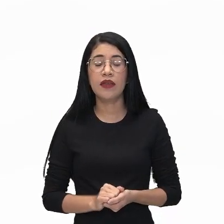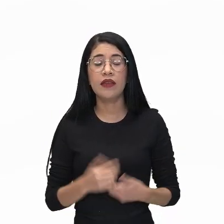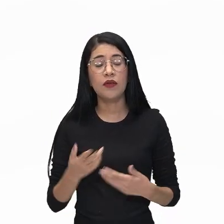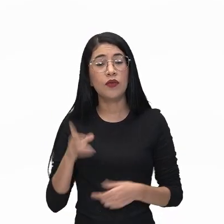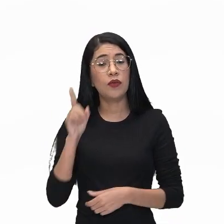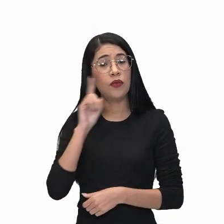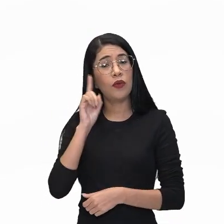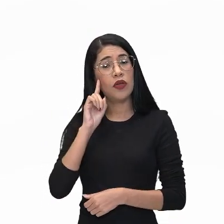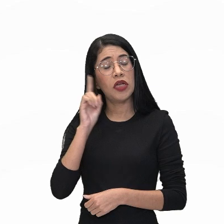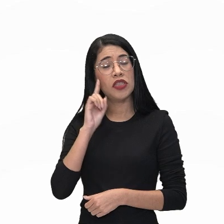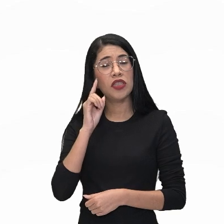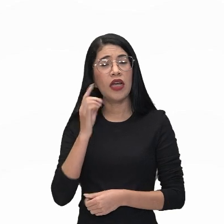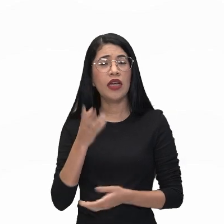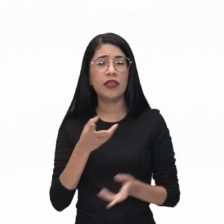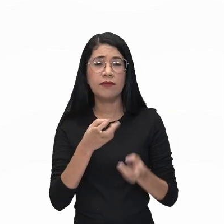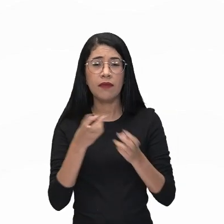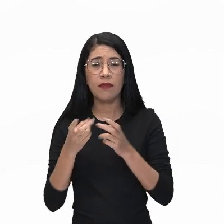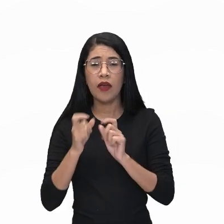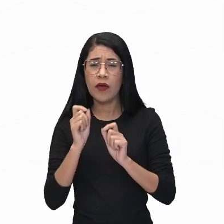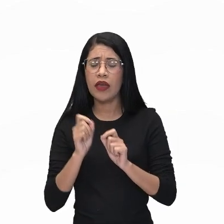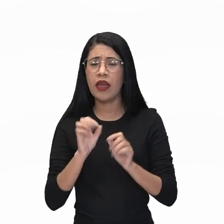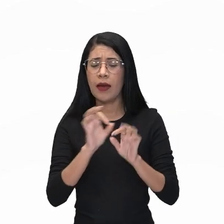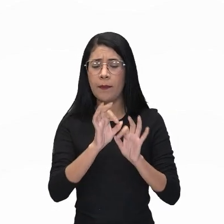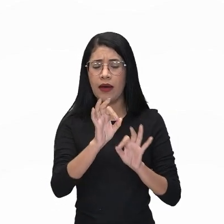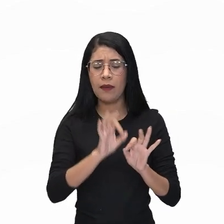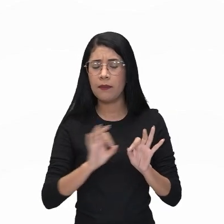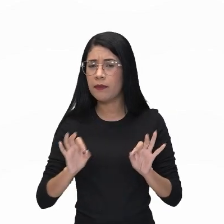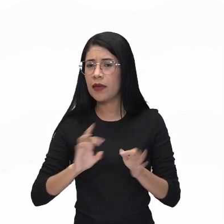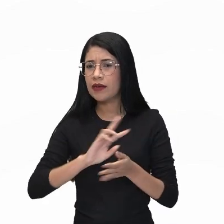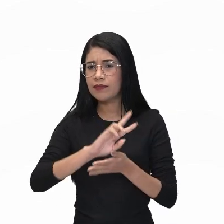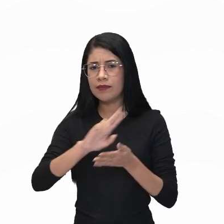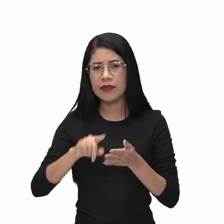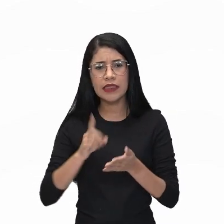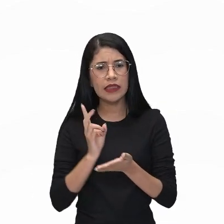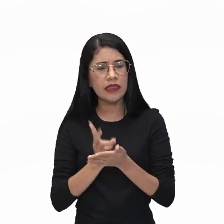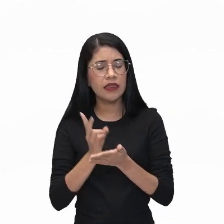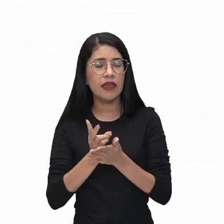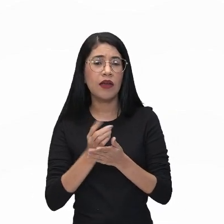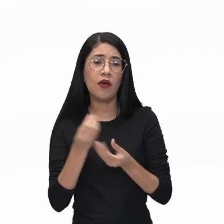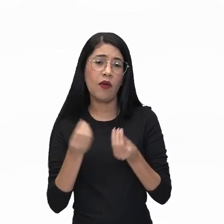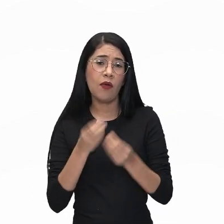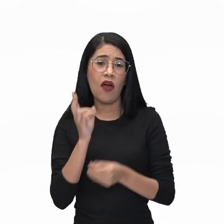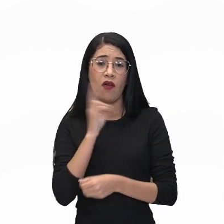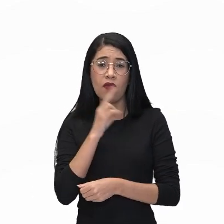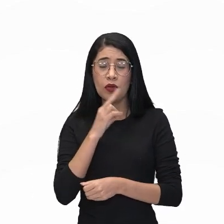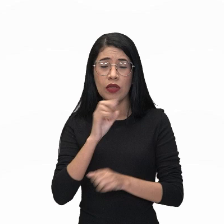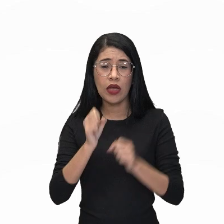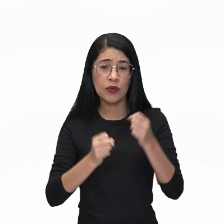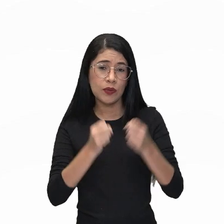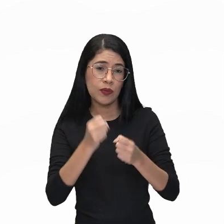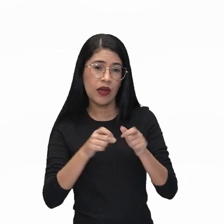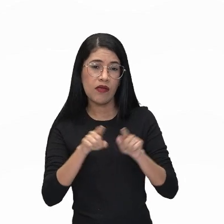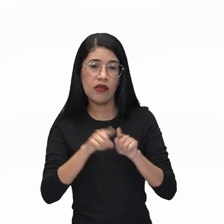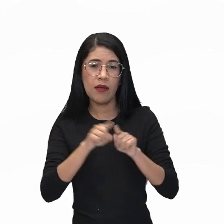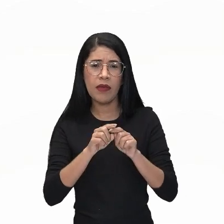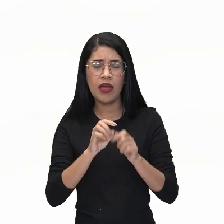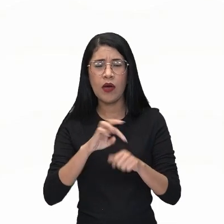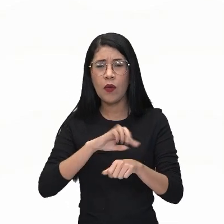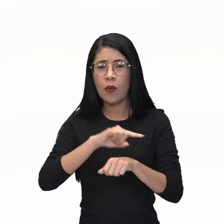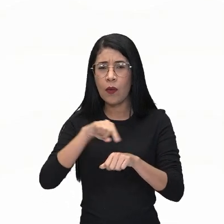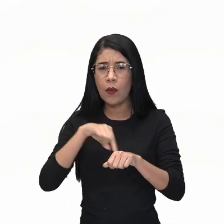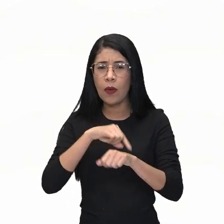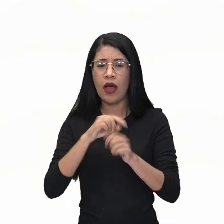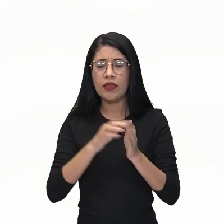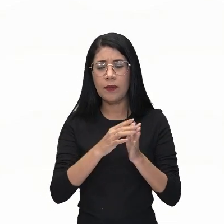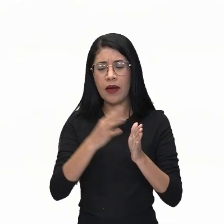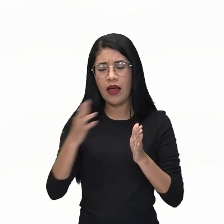cotidiano, lidamos com grandezas o tempo inteiro. A velocidade de um veículo, o tempo de deslocamento até um lugar,